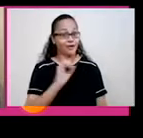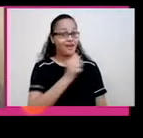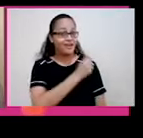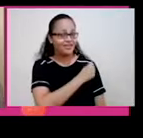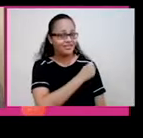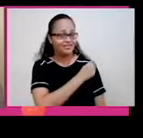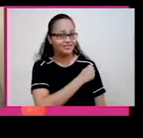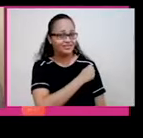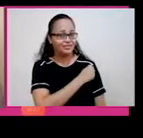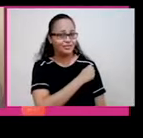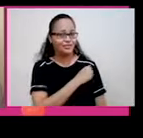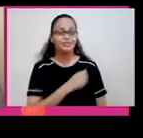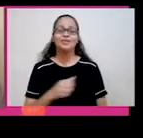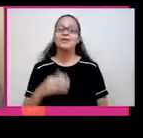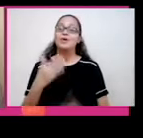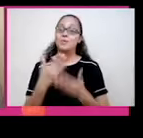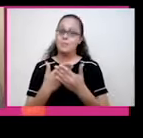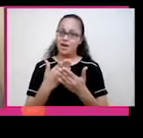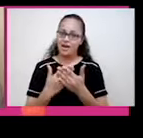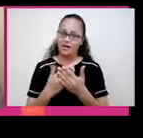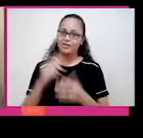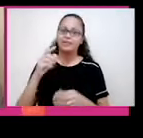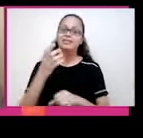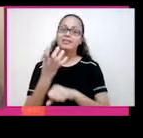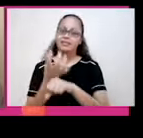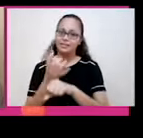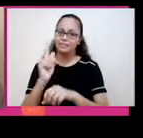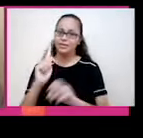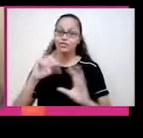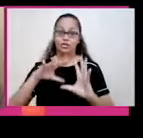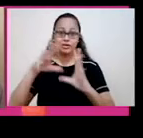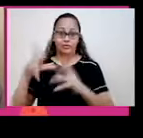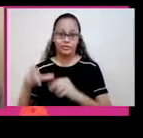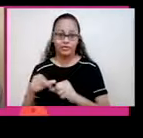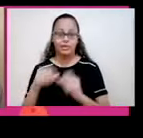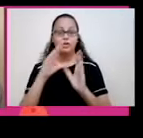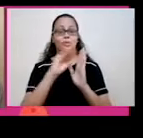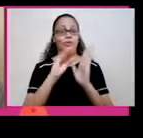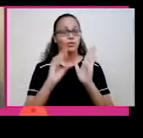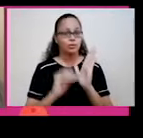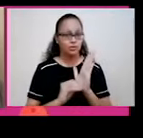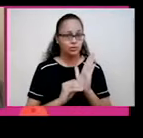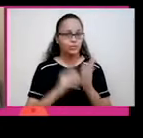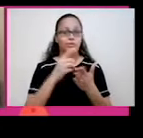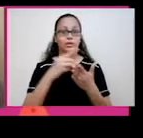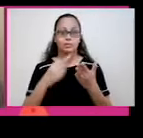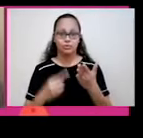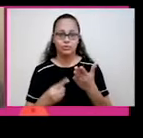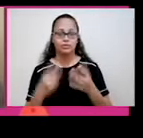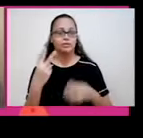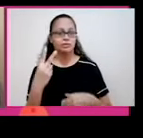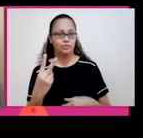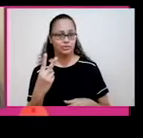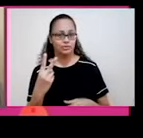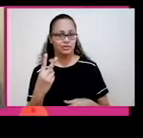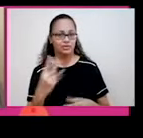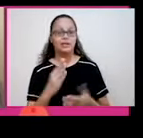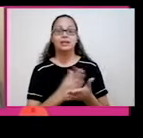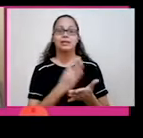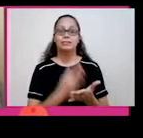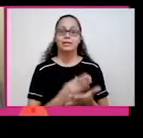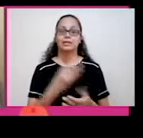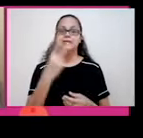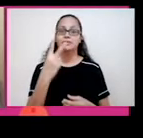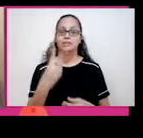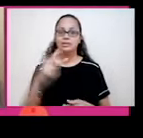Olá pessoal, mais uma aula de geografia. O conteúdo da aula de hoje ele ainda está na apostila número 2, na